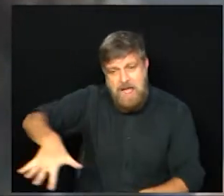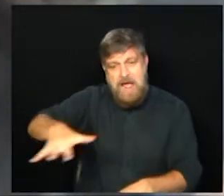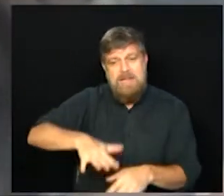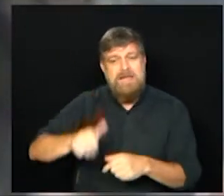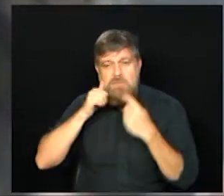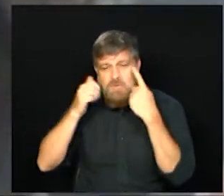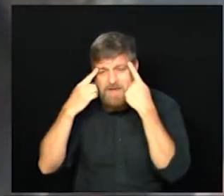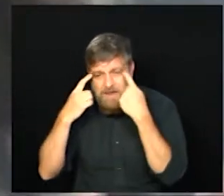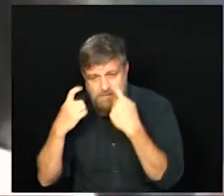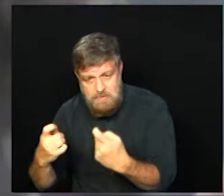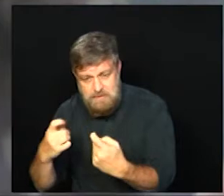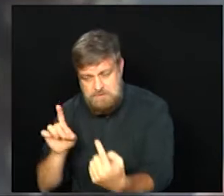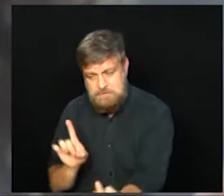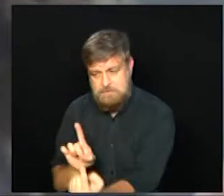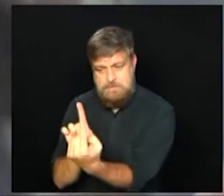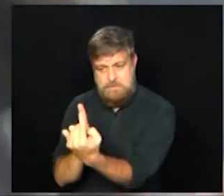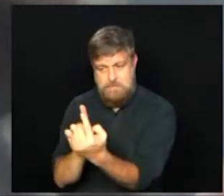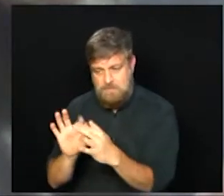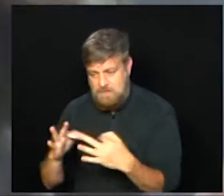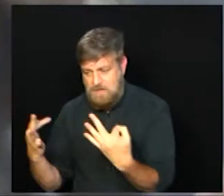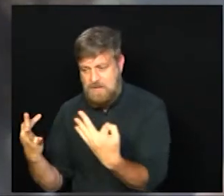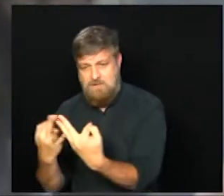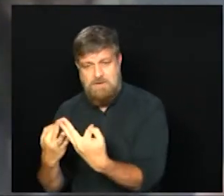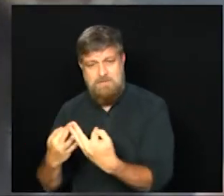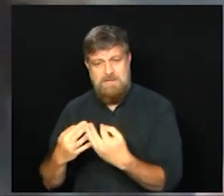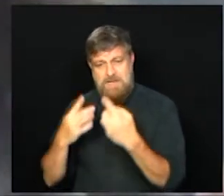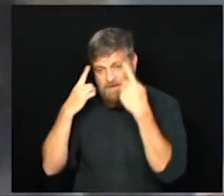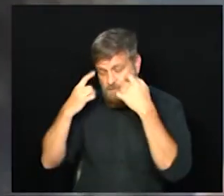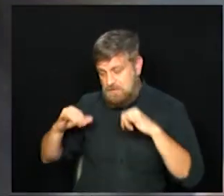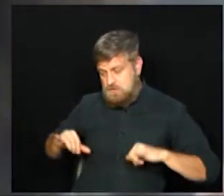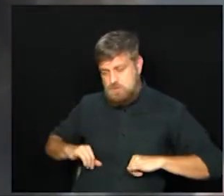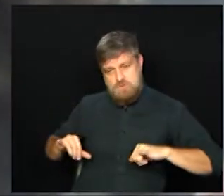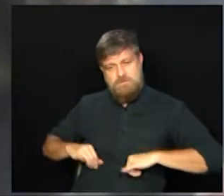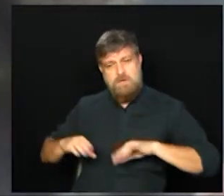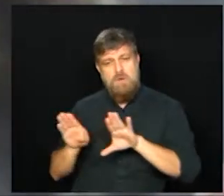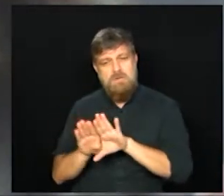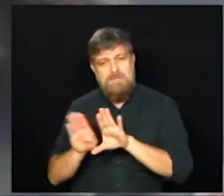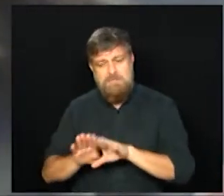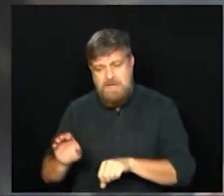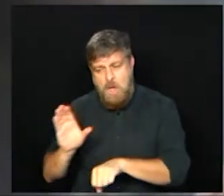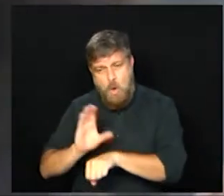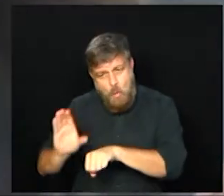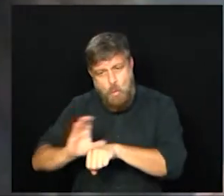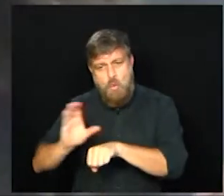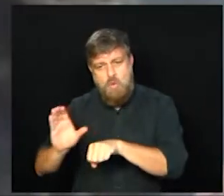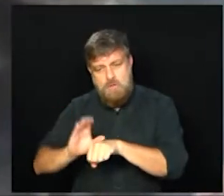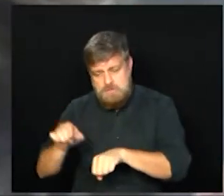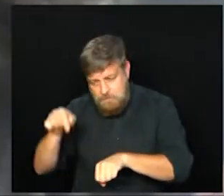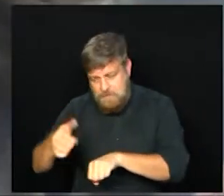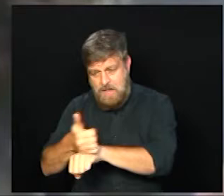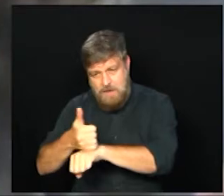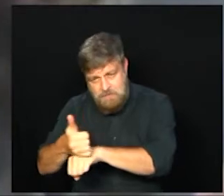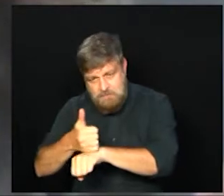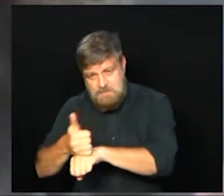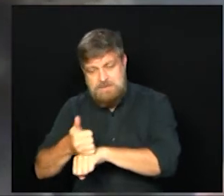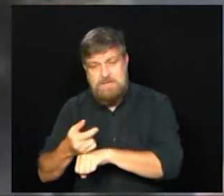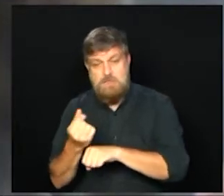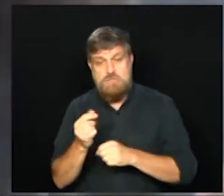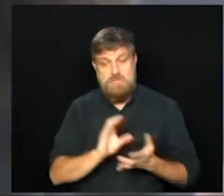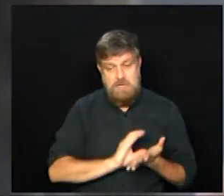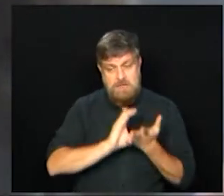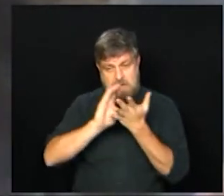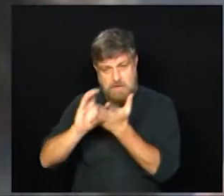maioria, essas mulheres e suas famílias que sofreram violência, também a capacitação, também pensar redes de financiamento que,